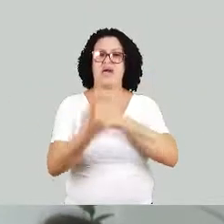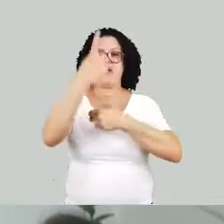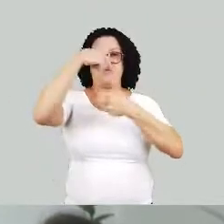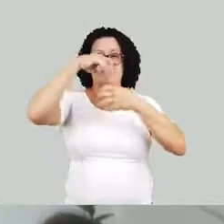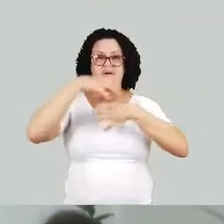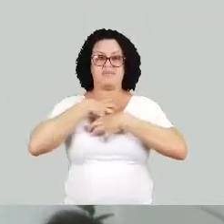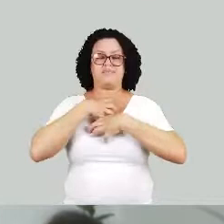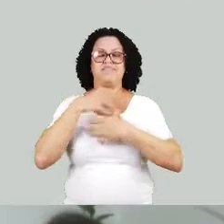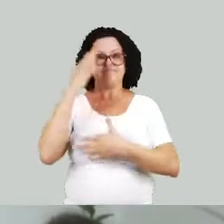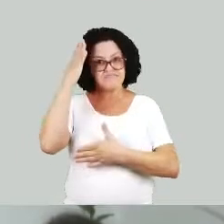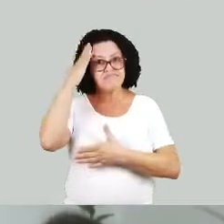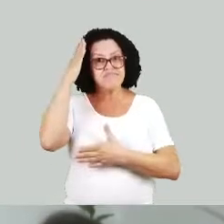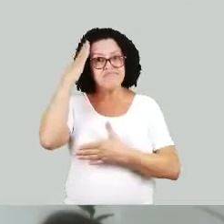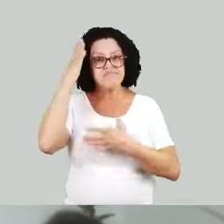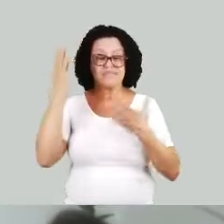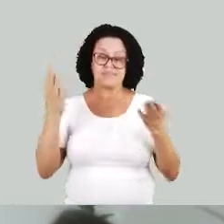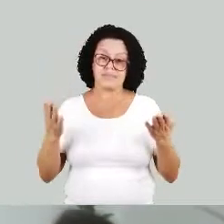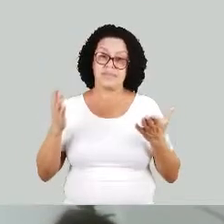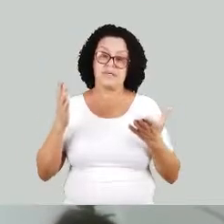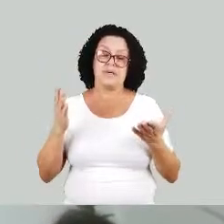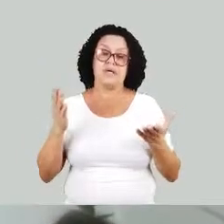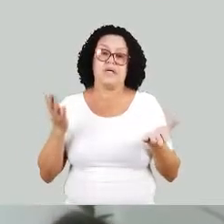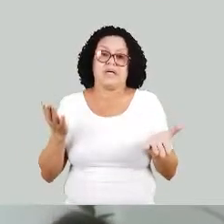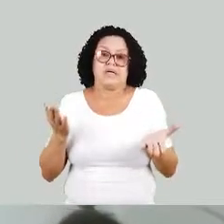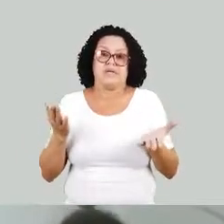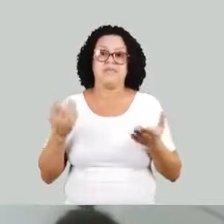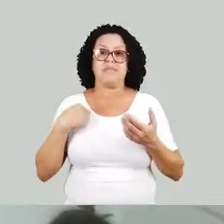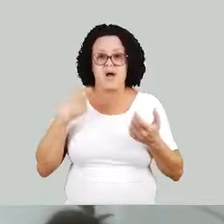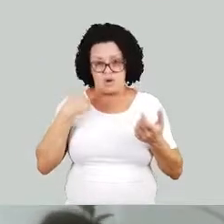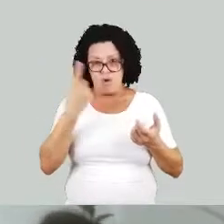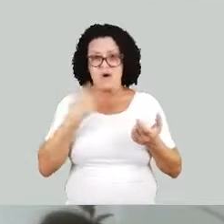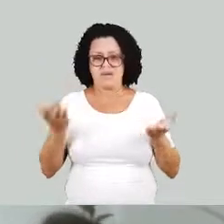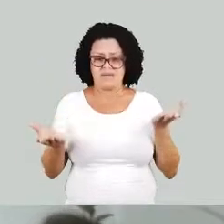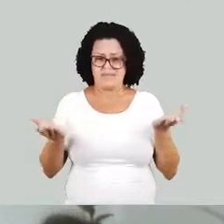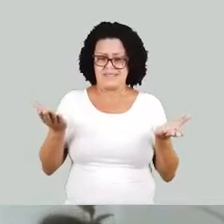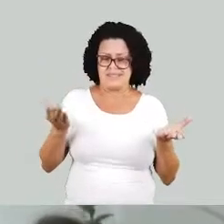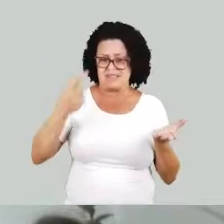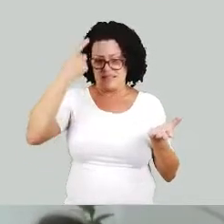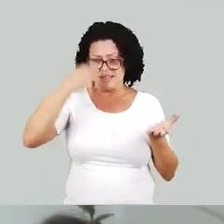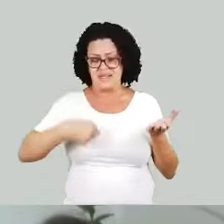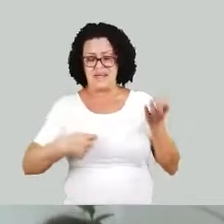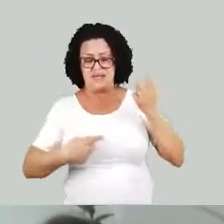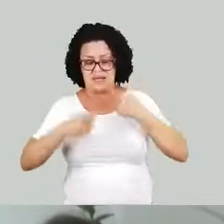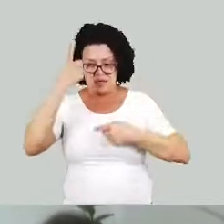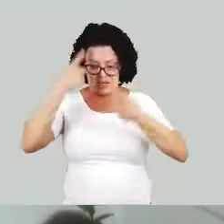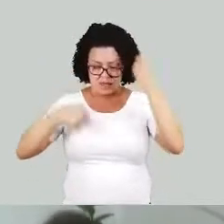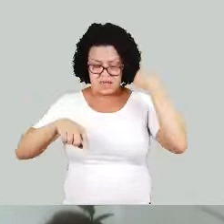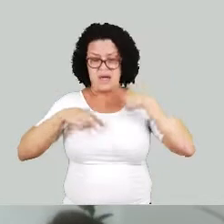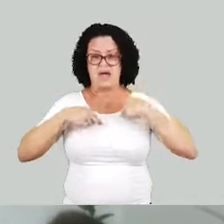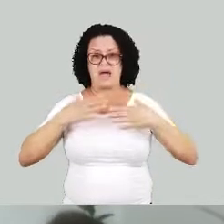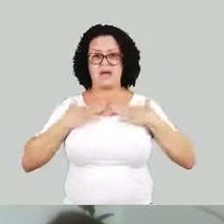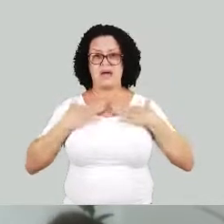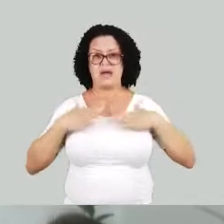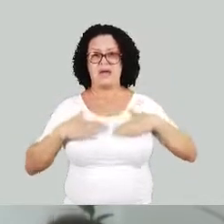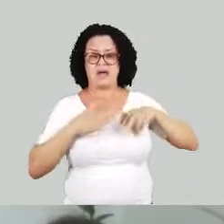para a gente. Tá? Então, isso acaba desequilibrando o nosso organismo